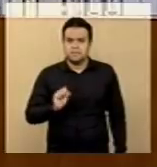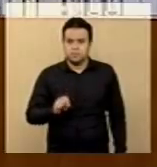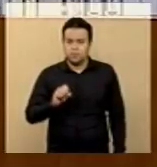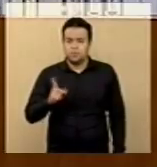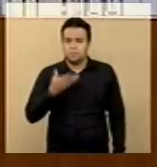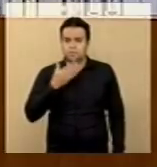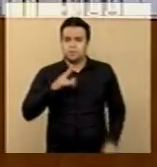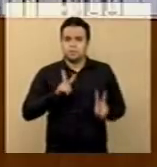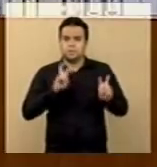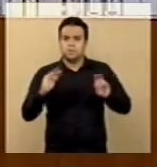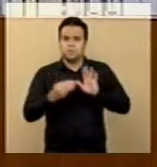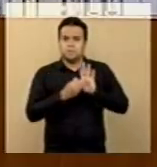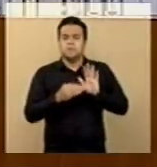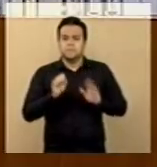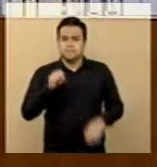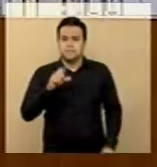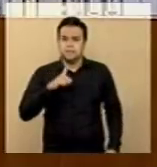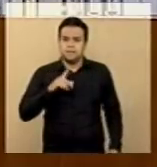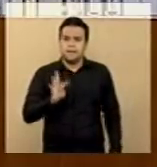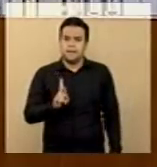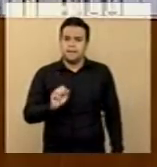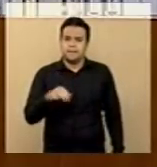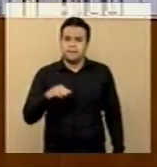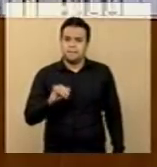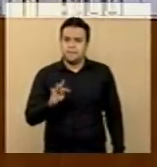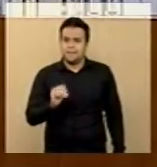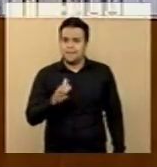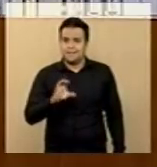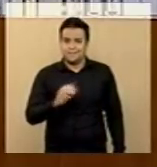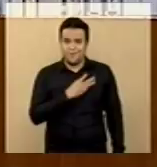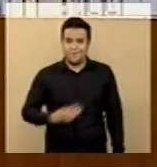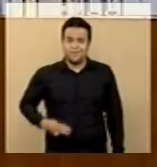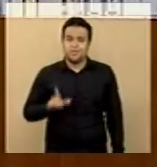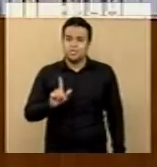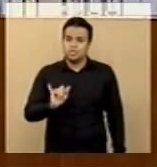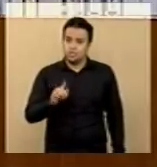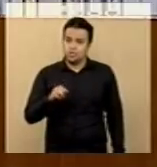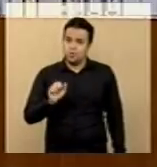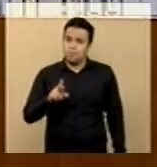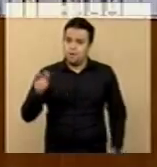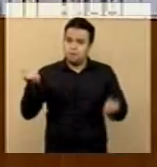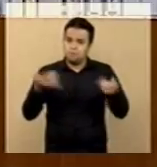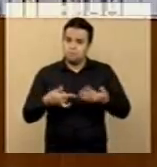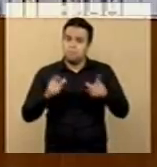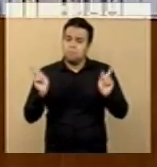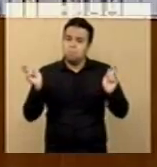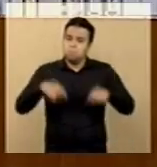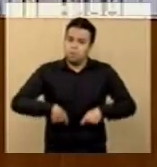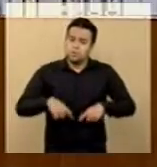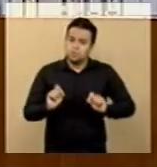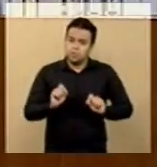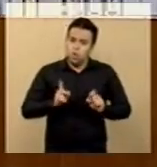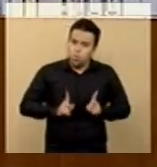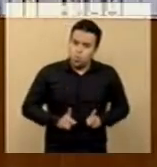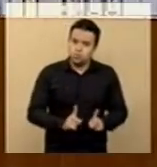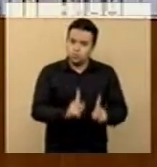isto exatamente, que havia tramitação e o ministro Gilmar Mendes, então presidente, disse, podemos até ter, que teríamos que